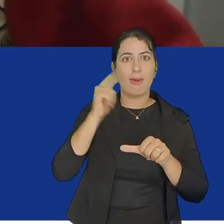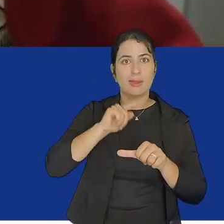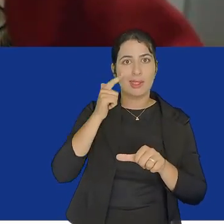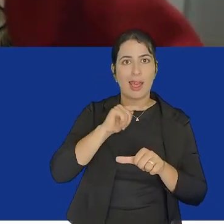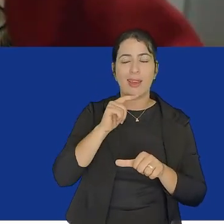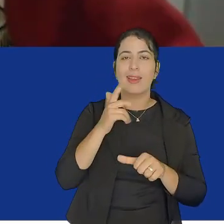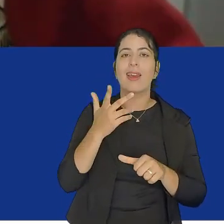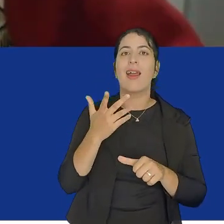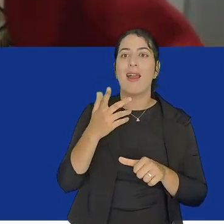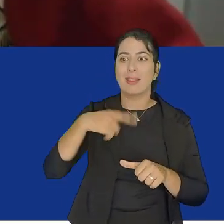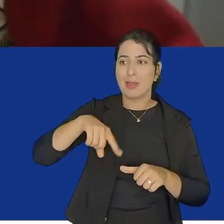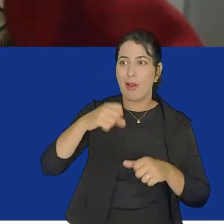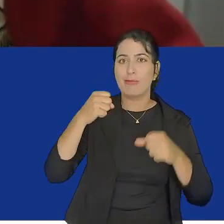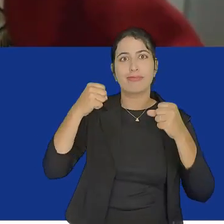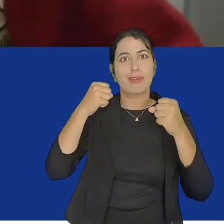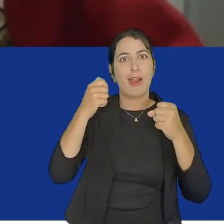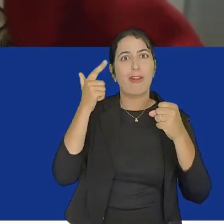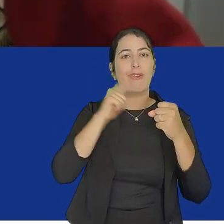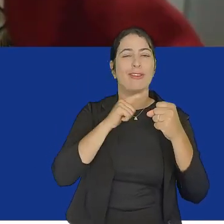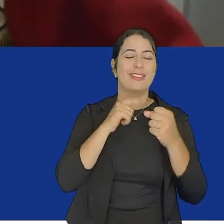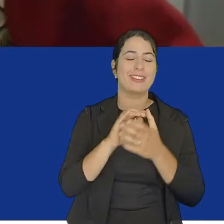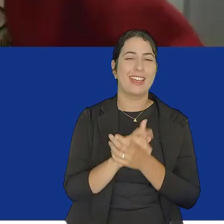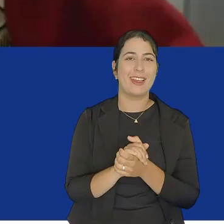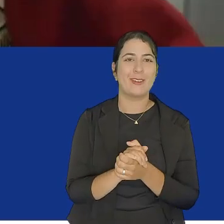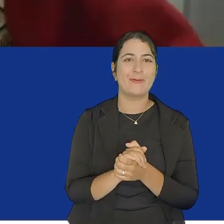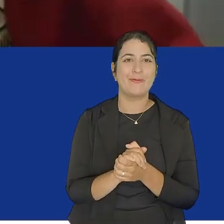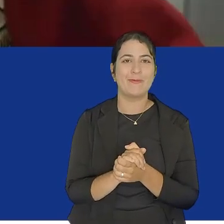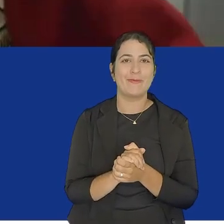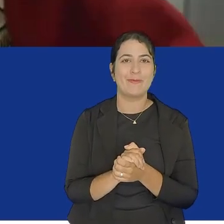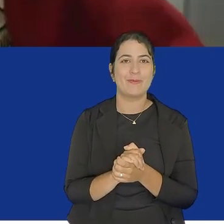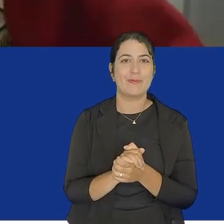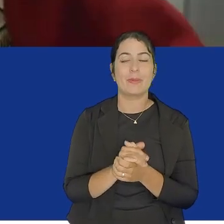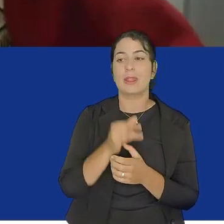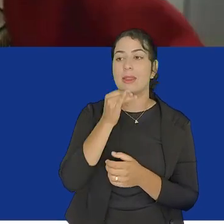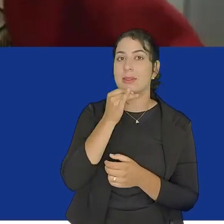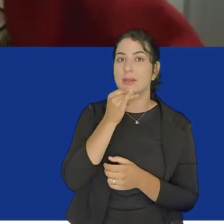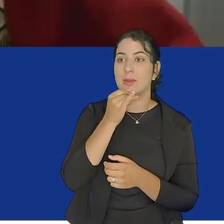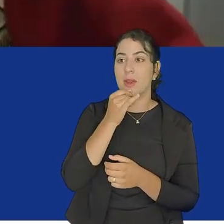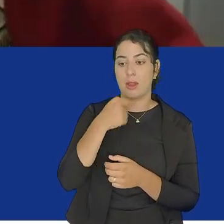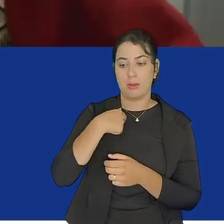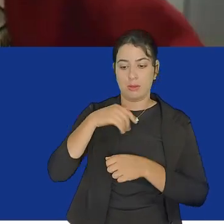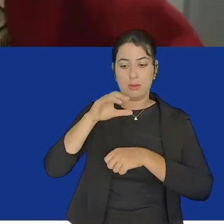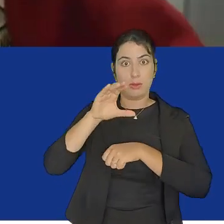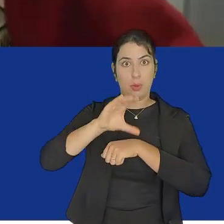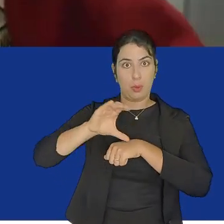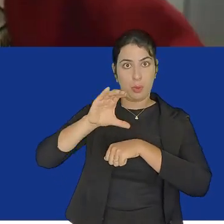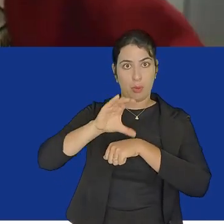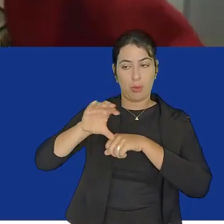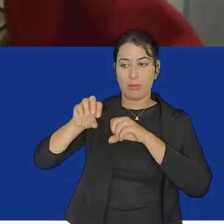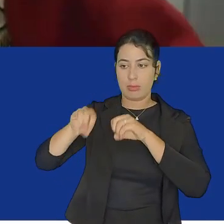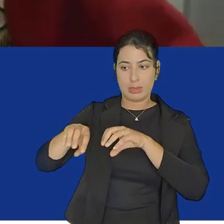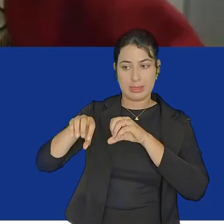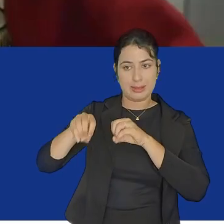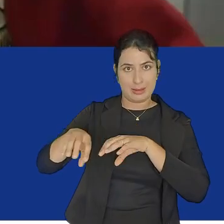sei lá, quando eu vou pensar numa capacitação, eu vou dar tanto valor para uma capacitação de gestores, né, com competências